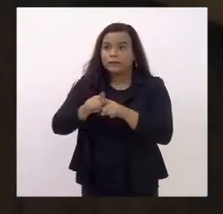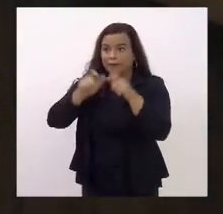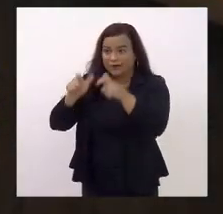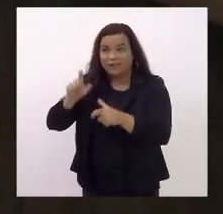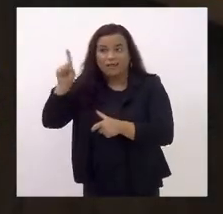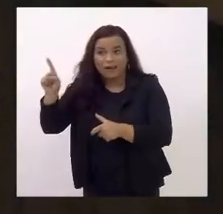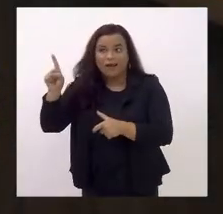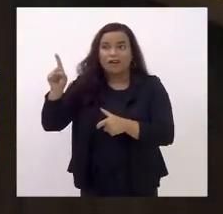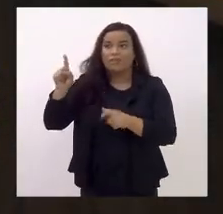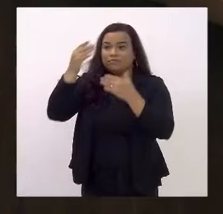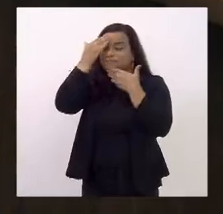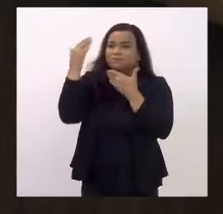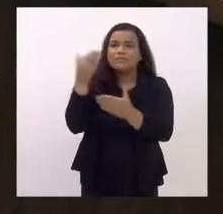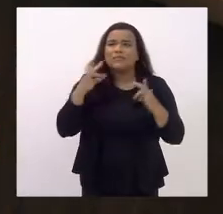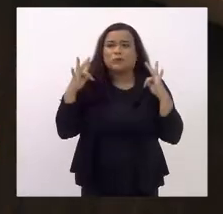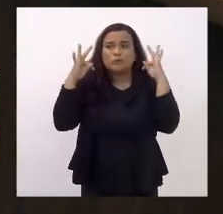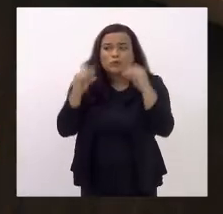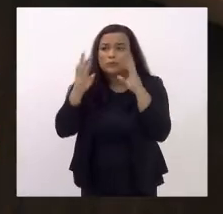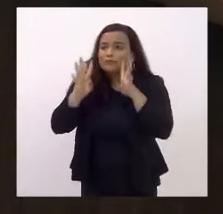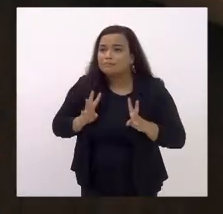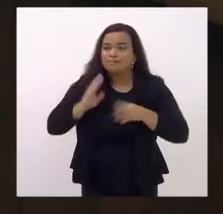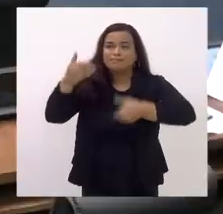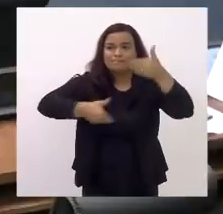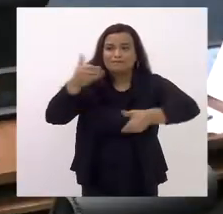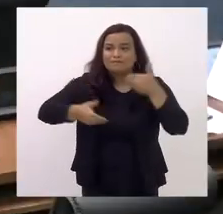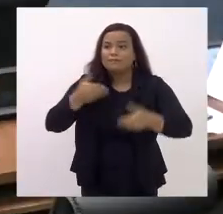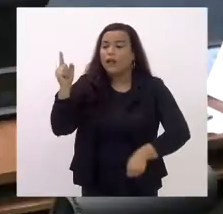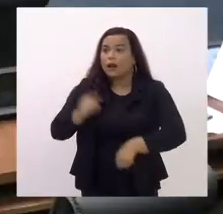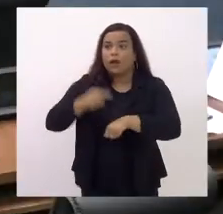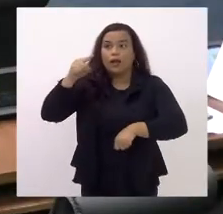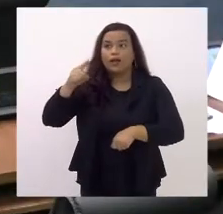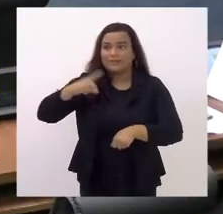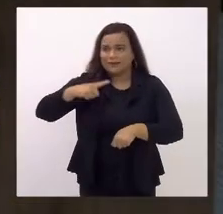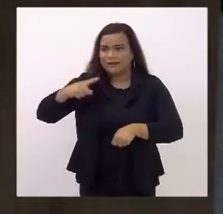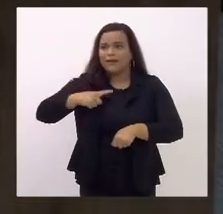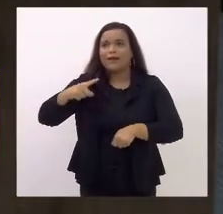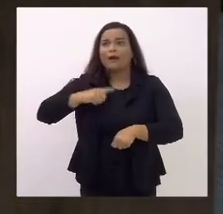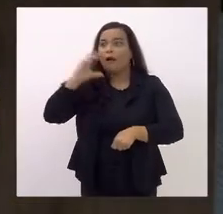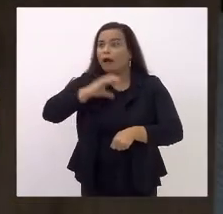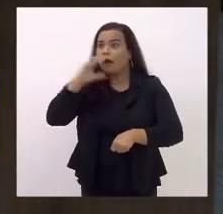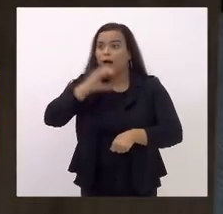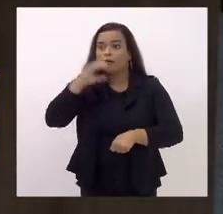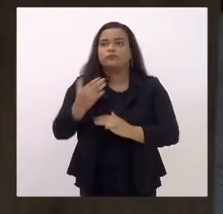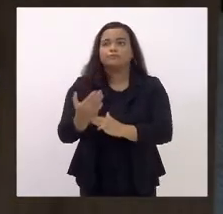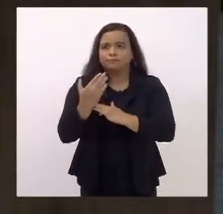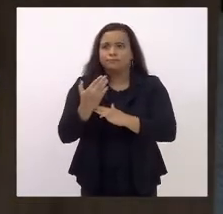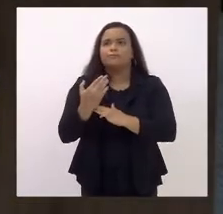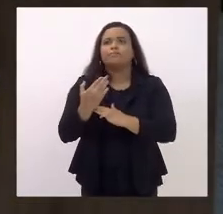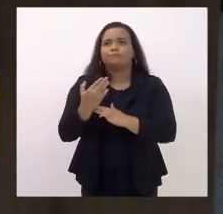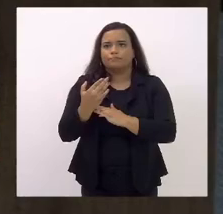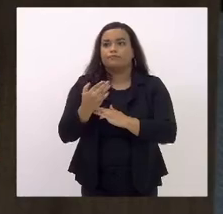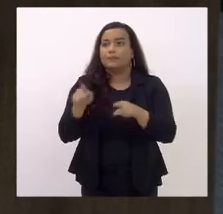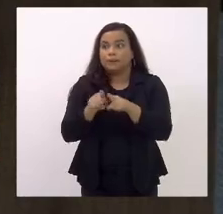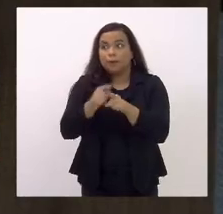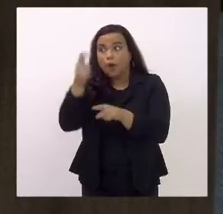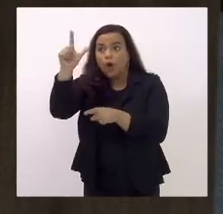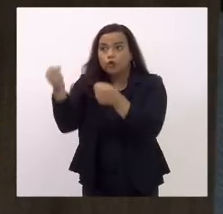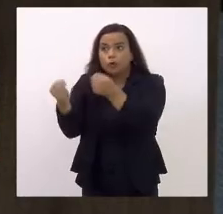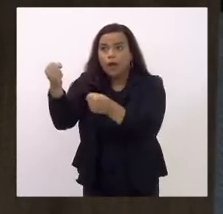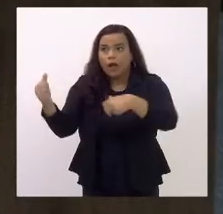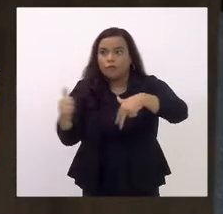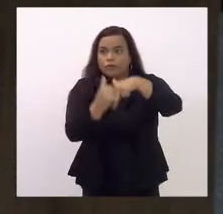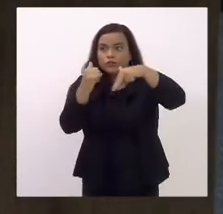região. Agradecer a todos que prontamente nos prestaram socorro e a vítima do outro carro.